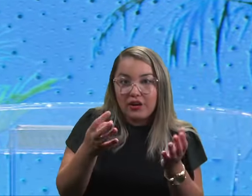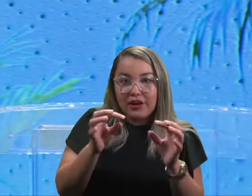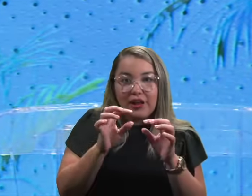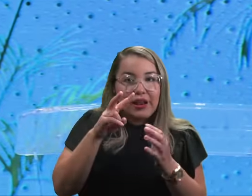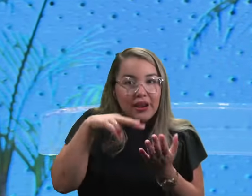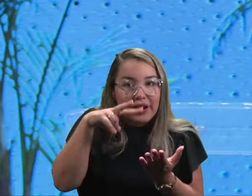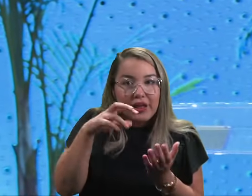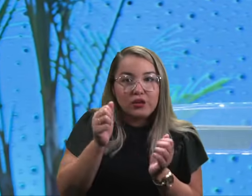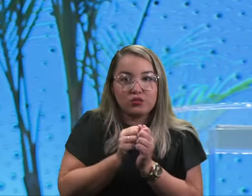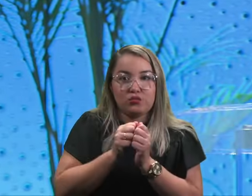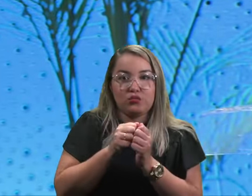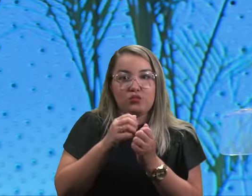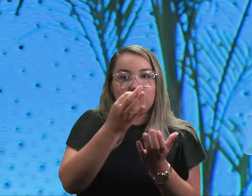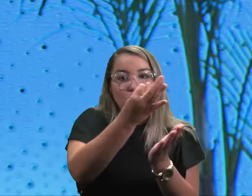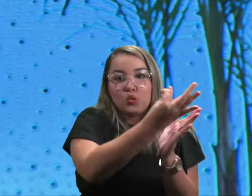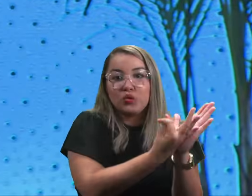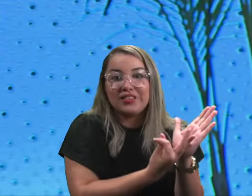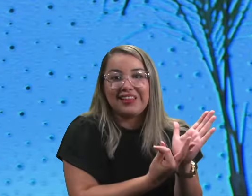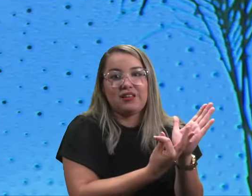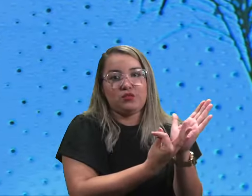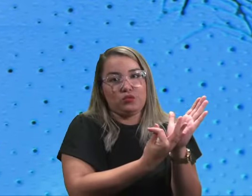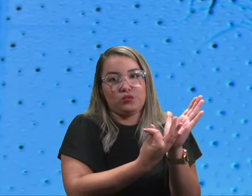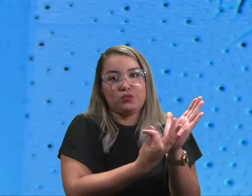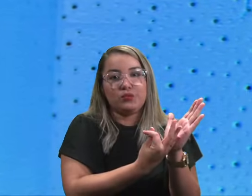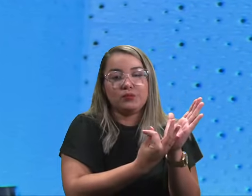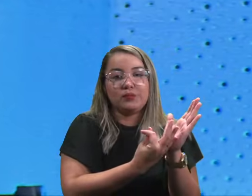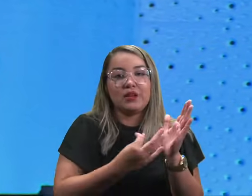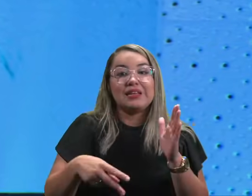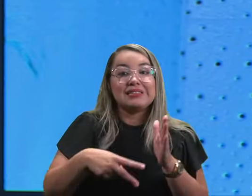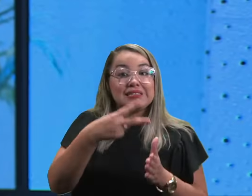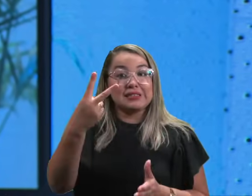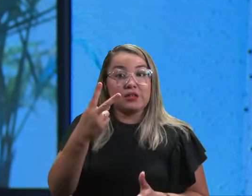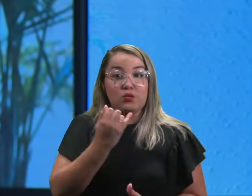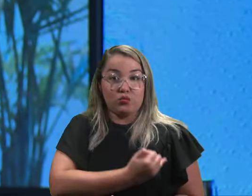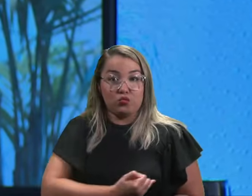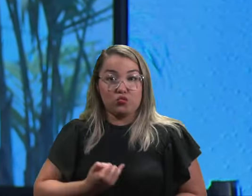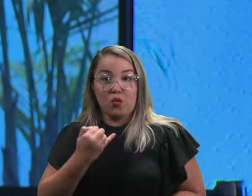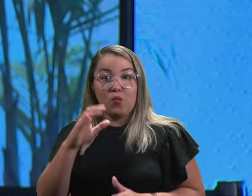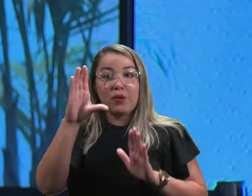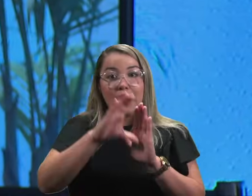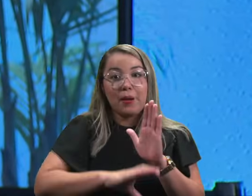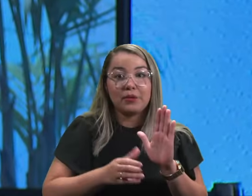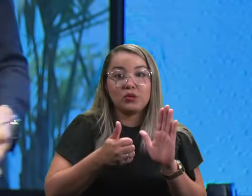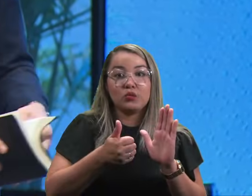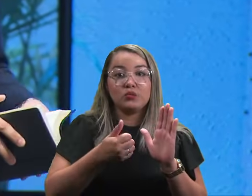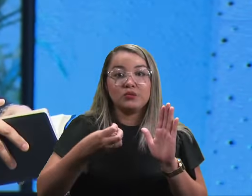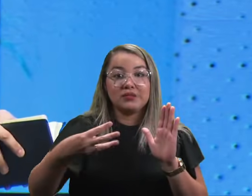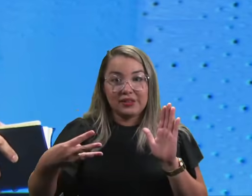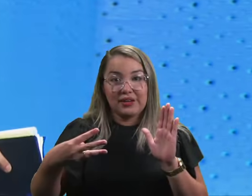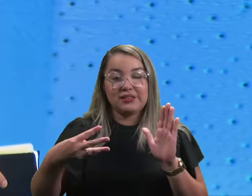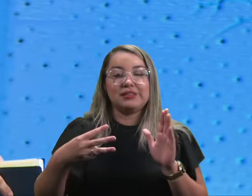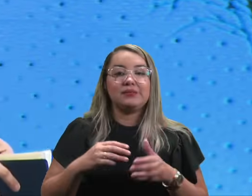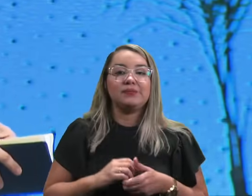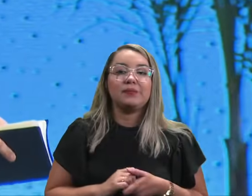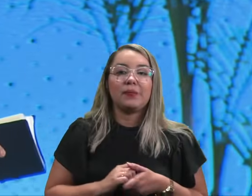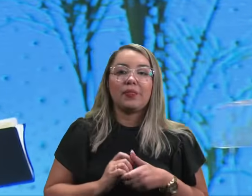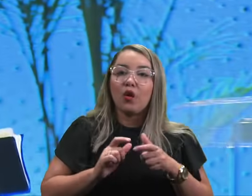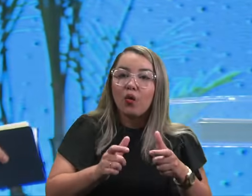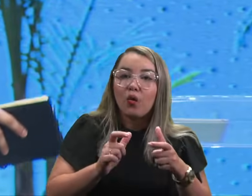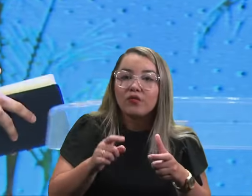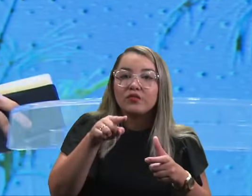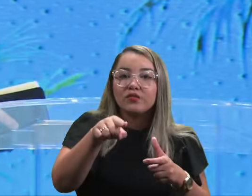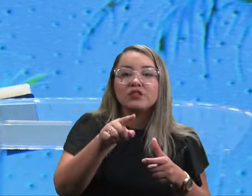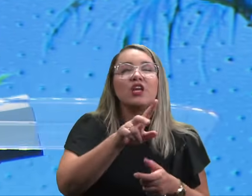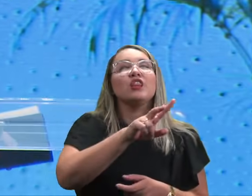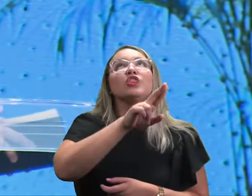desta manhã, que está no Evangelho segundo João, a partir do capítulo 13. Convido você, em